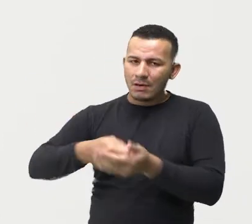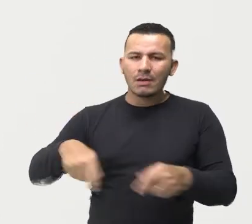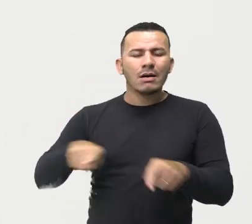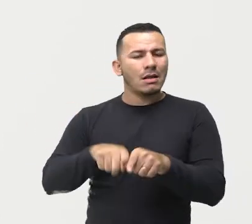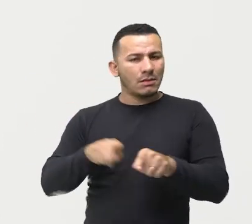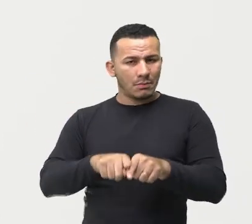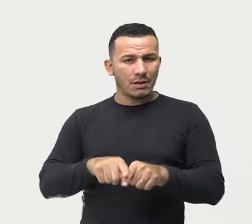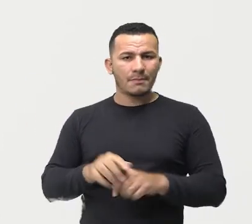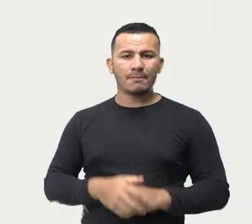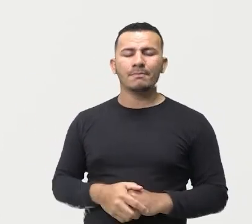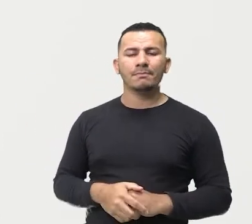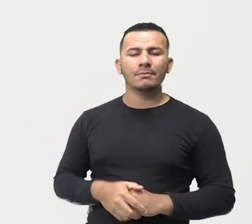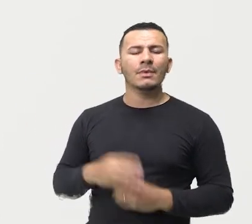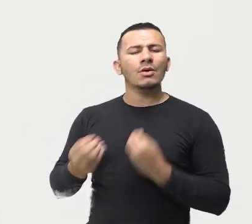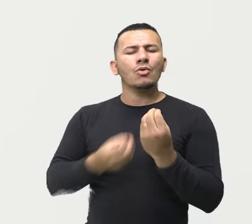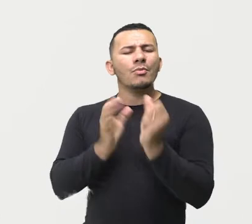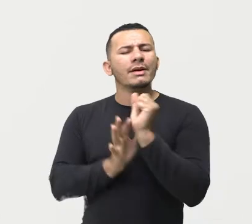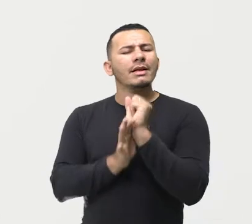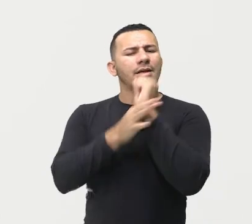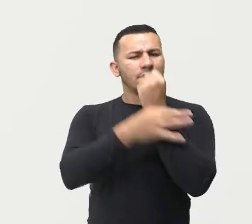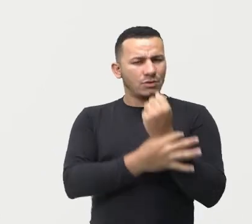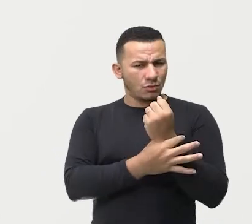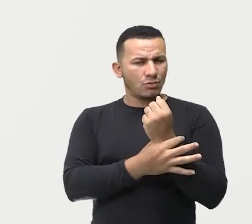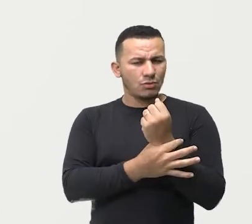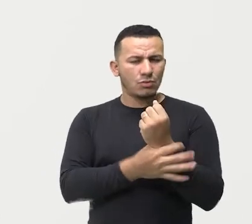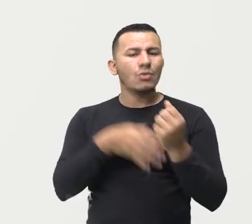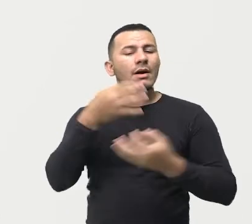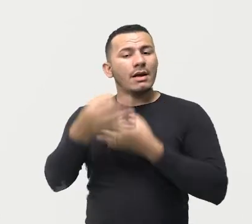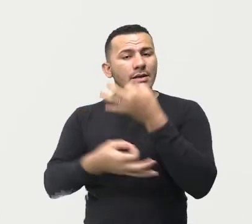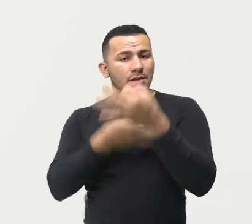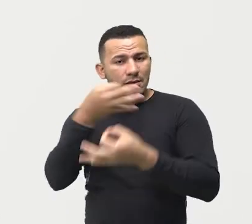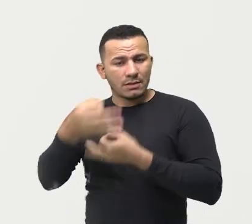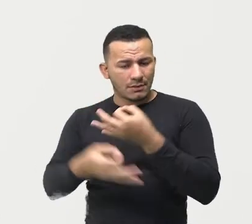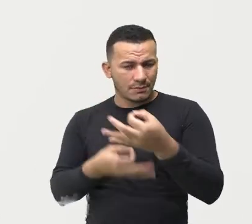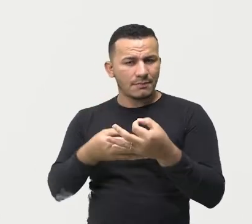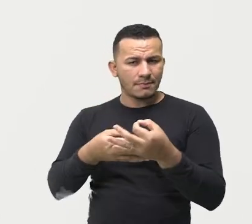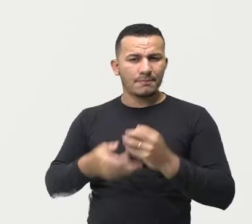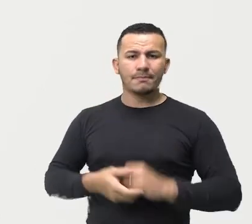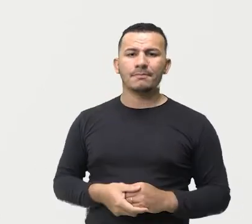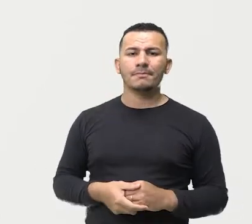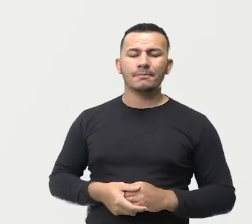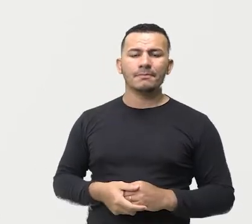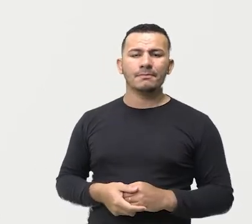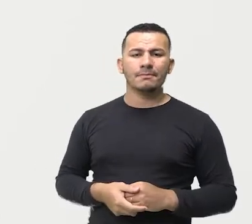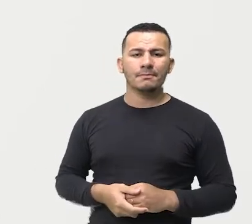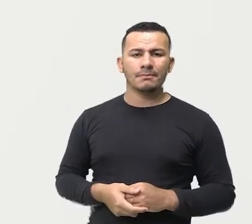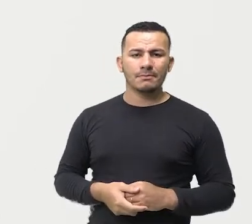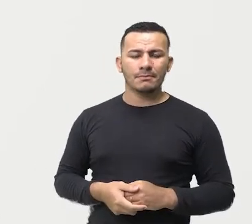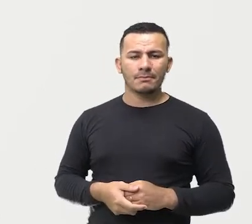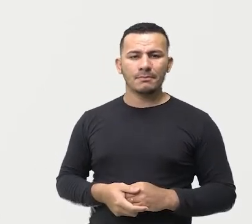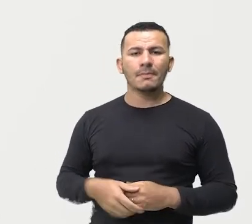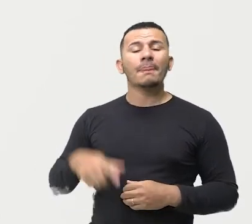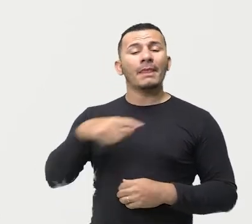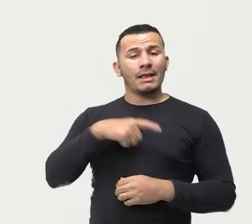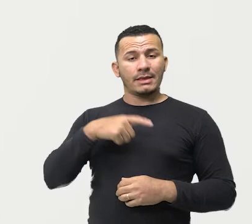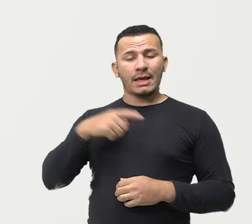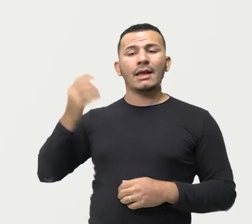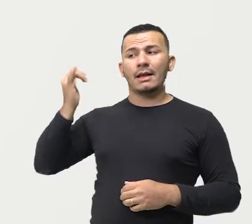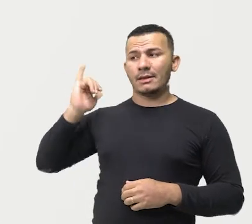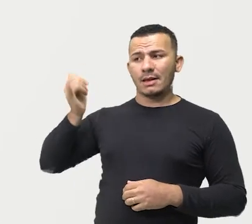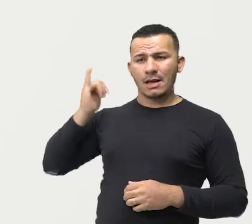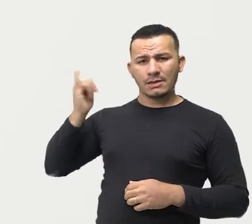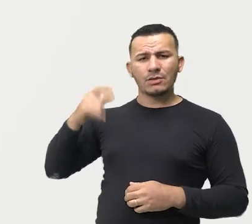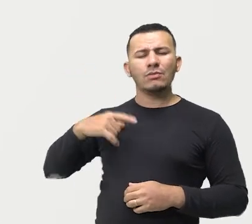E como eles sustentam esse a reclamação nós percebemos que houve a na a